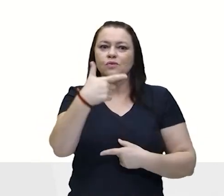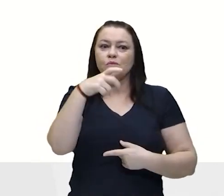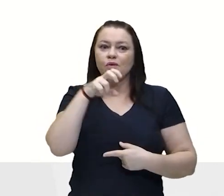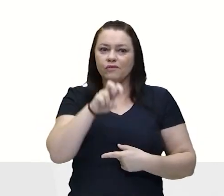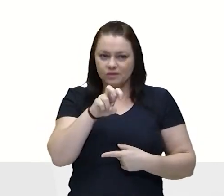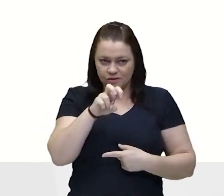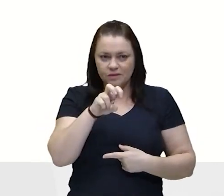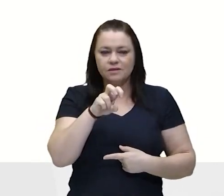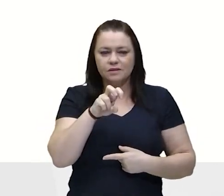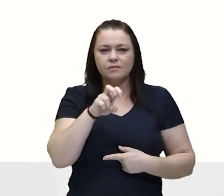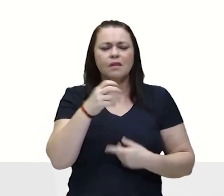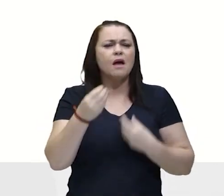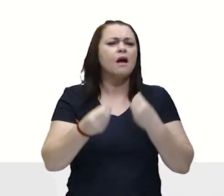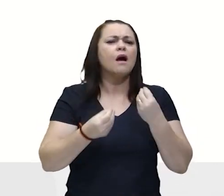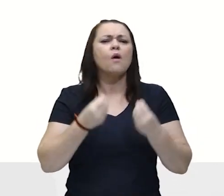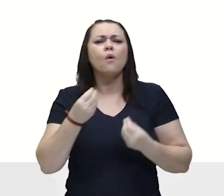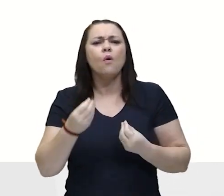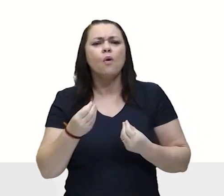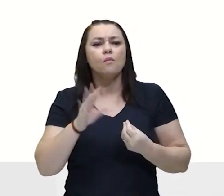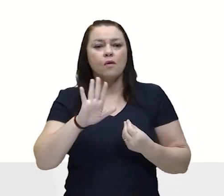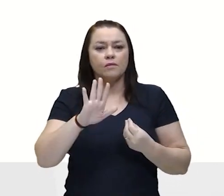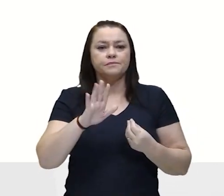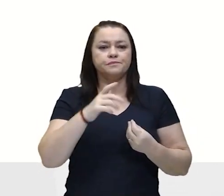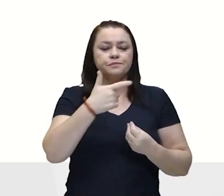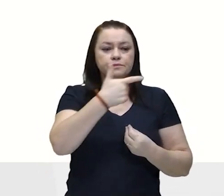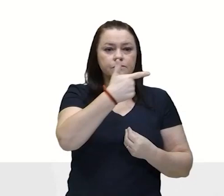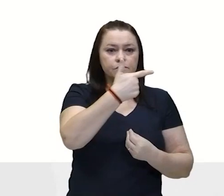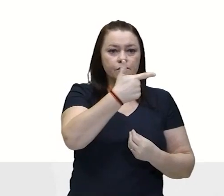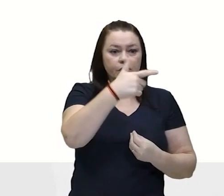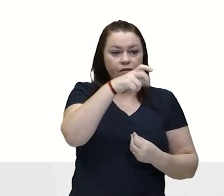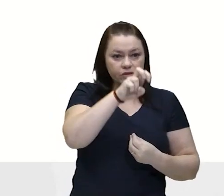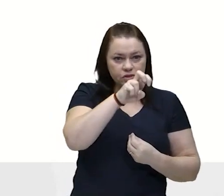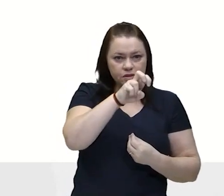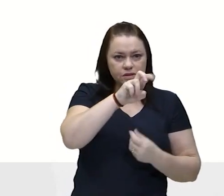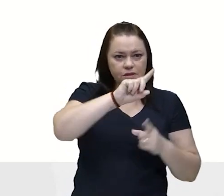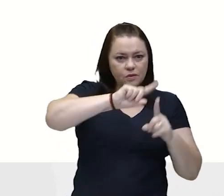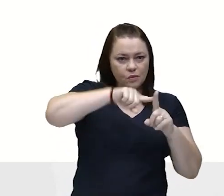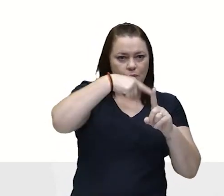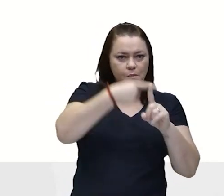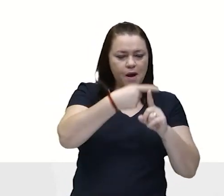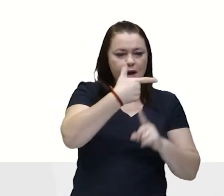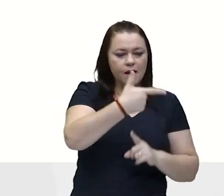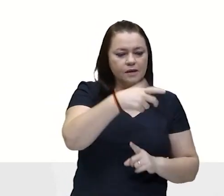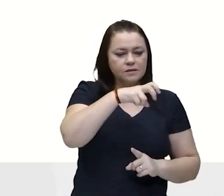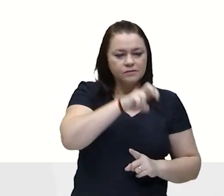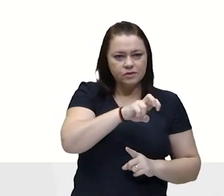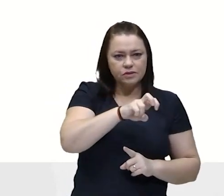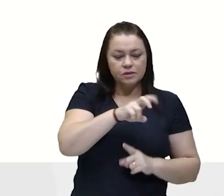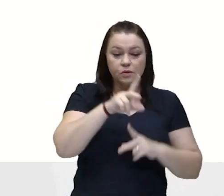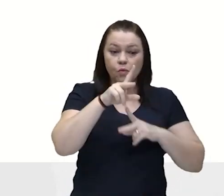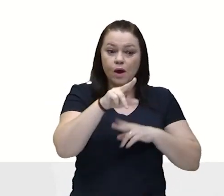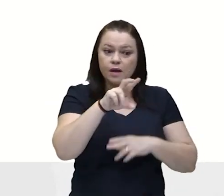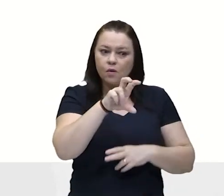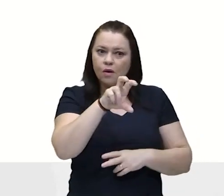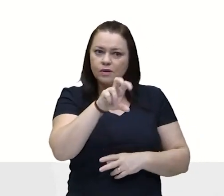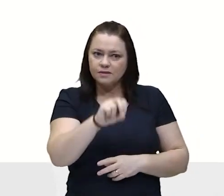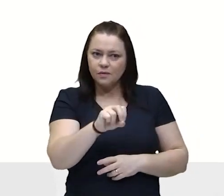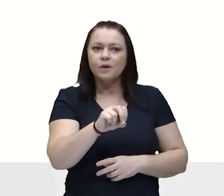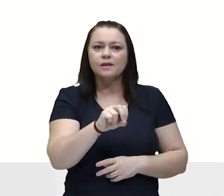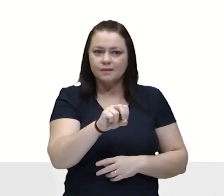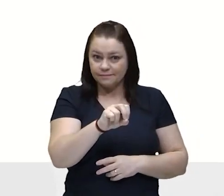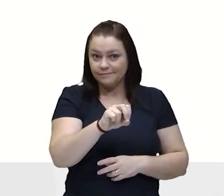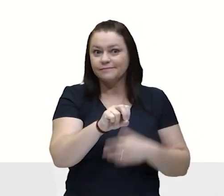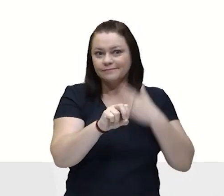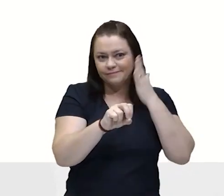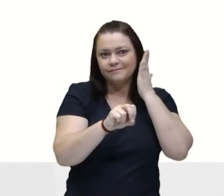raciocinar. Se 25 mais 25, né, é igual a 50, né?